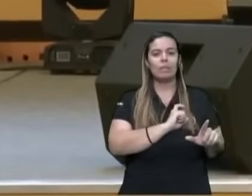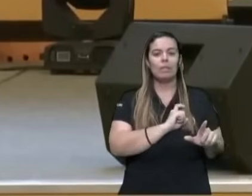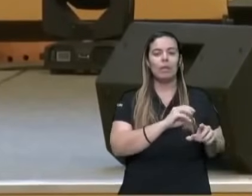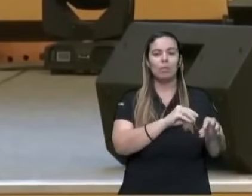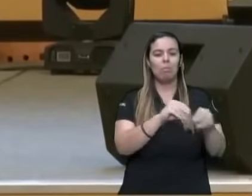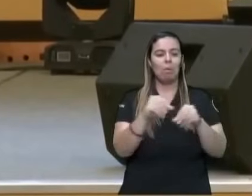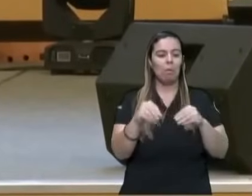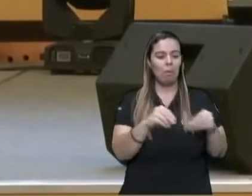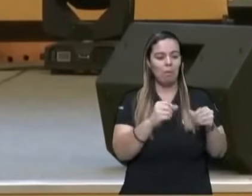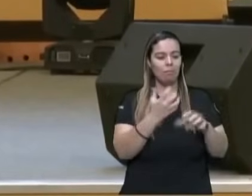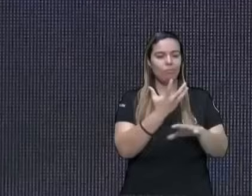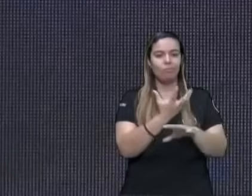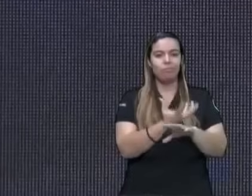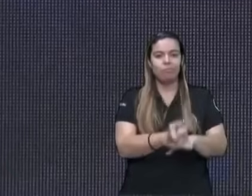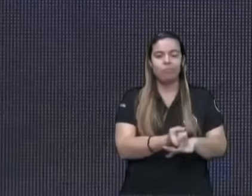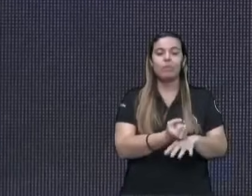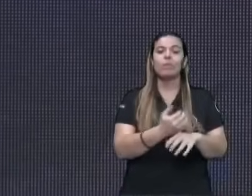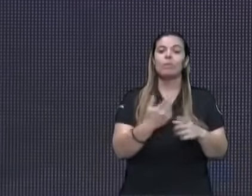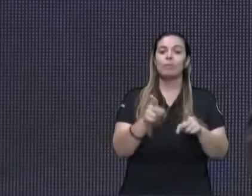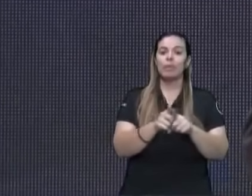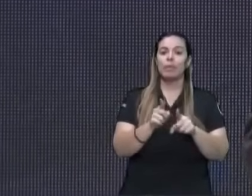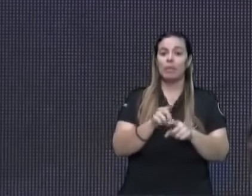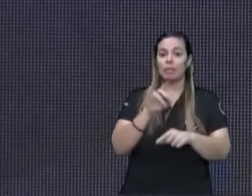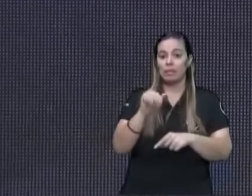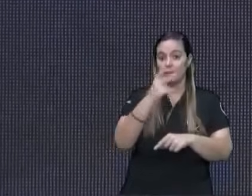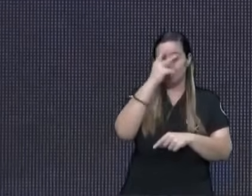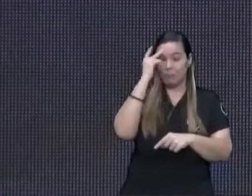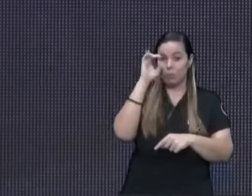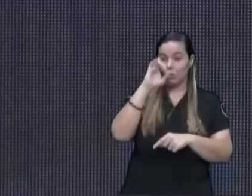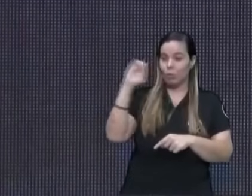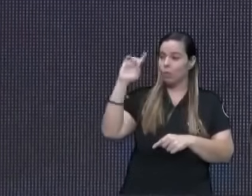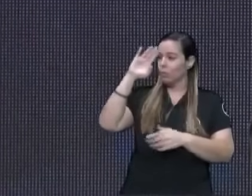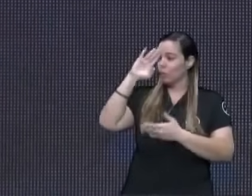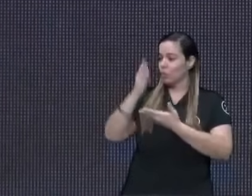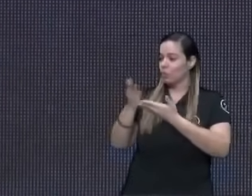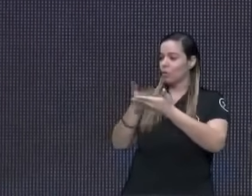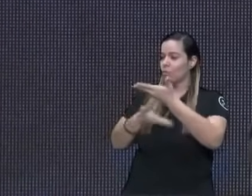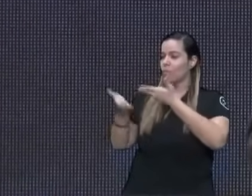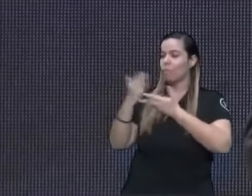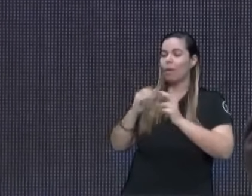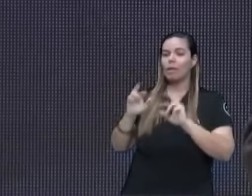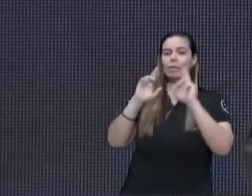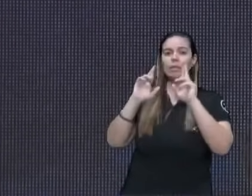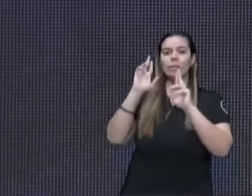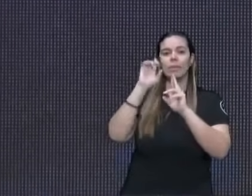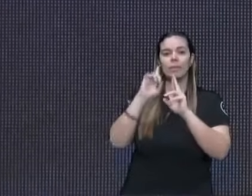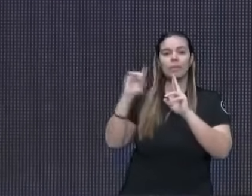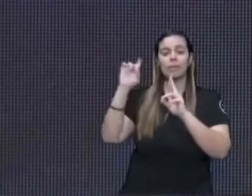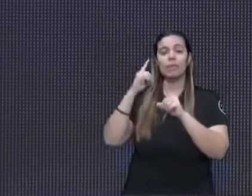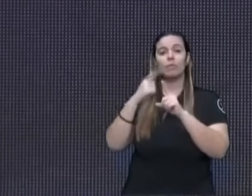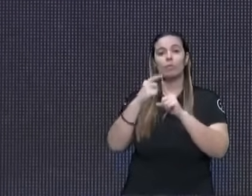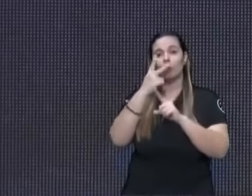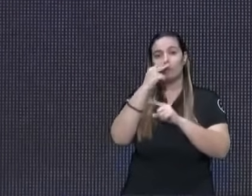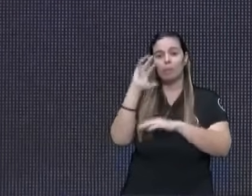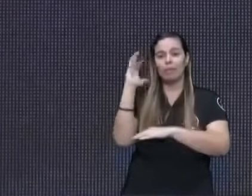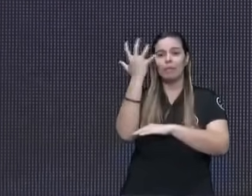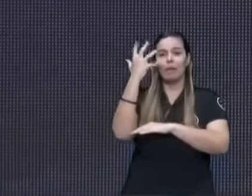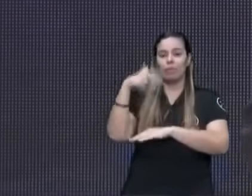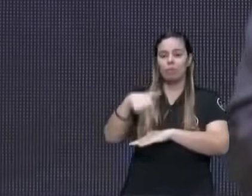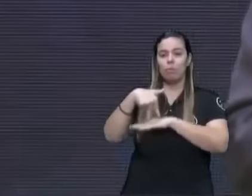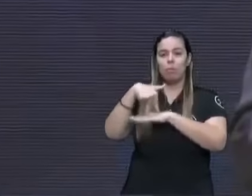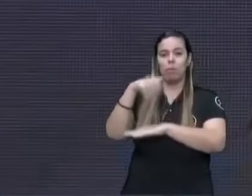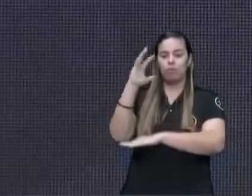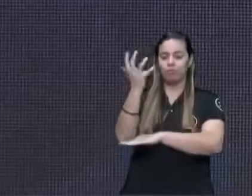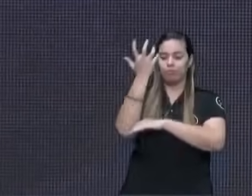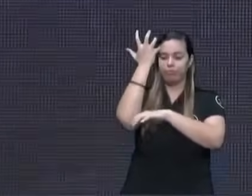salgada e inabitável. Bendito o varão que confia no Senhor e cuja esperança é o Senhor, porque será como árvore plantada junto